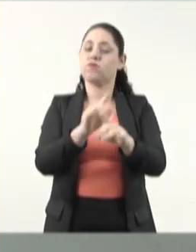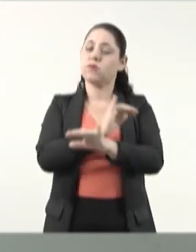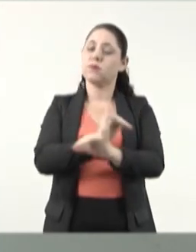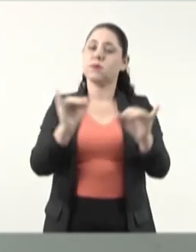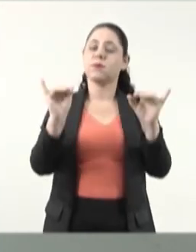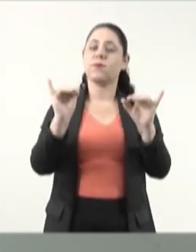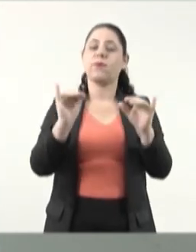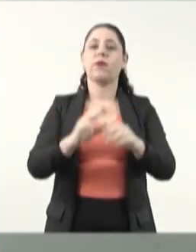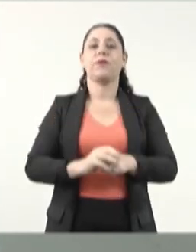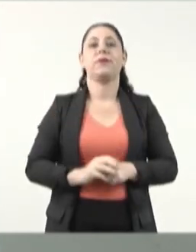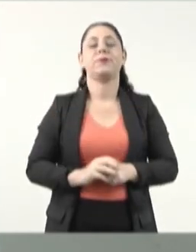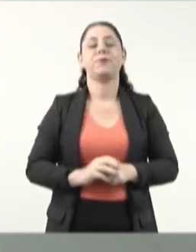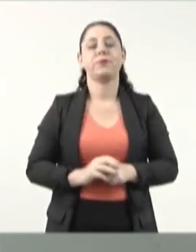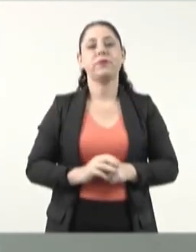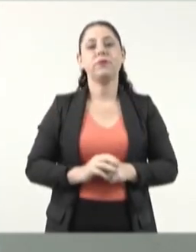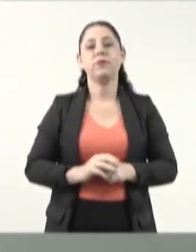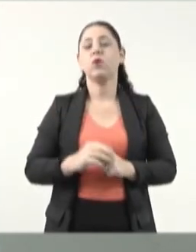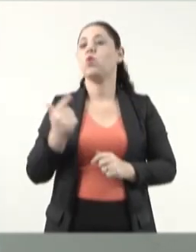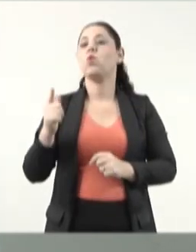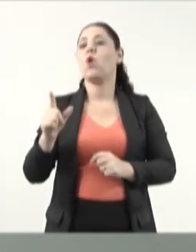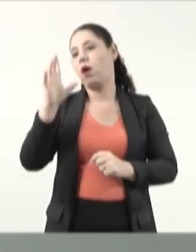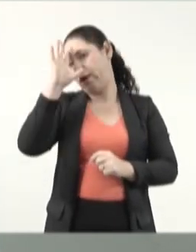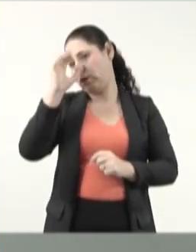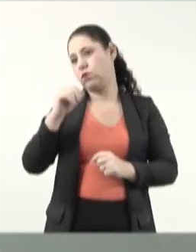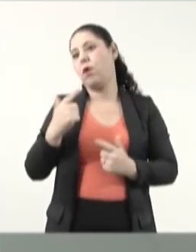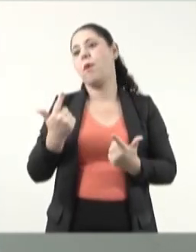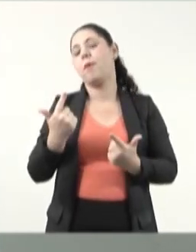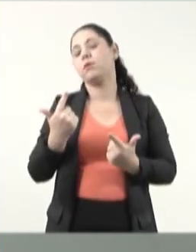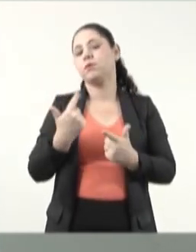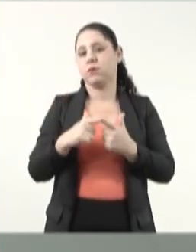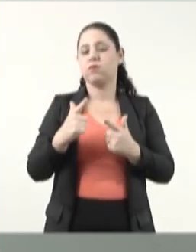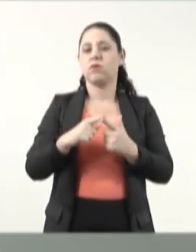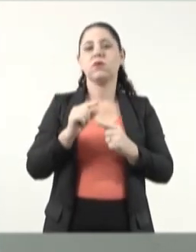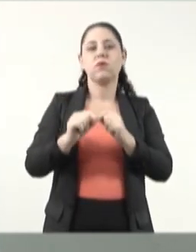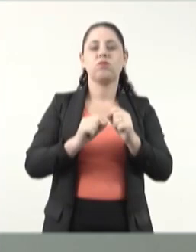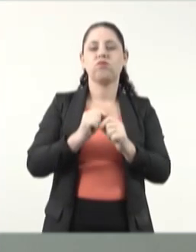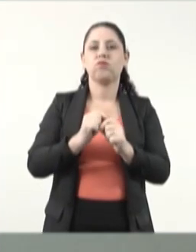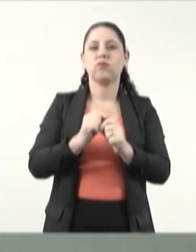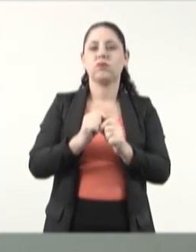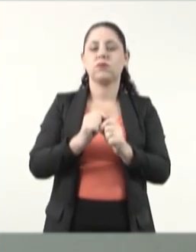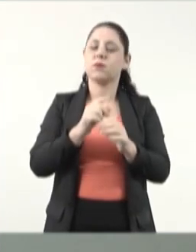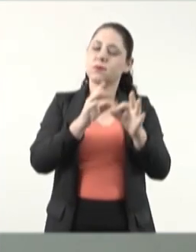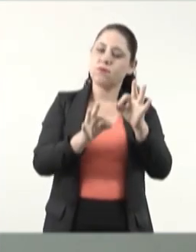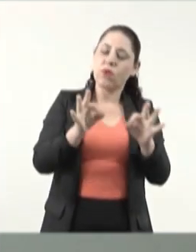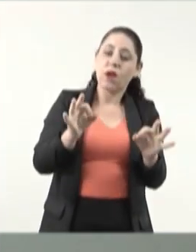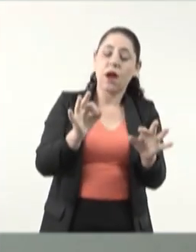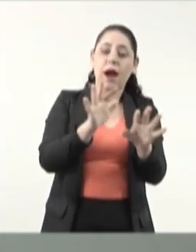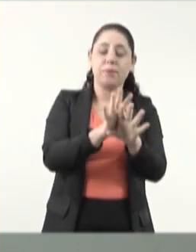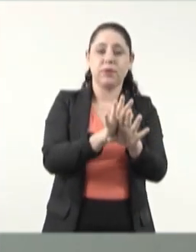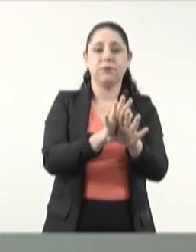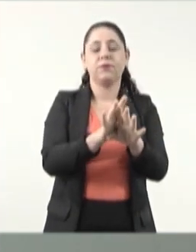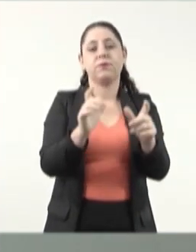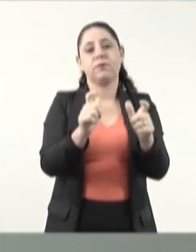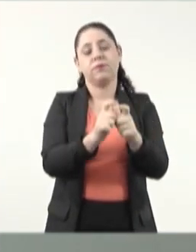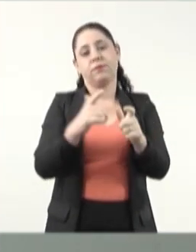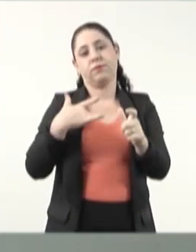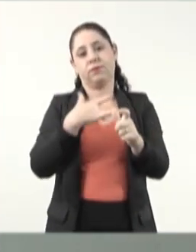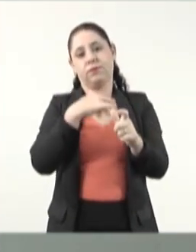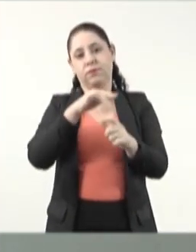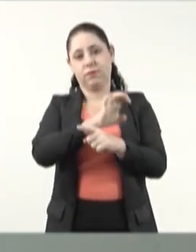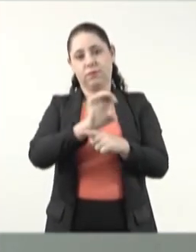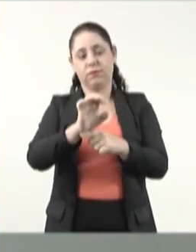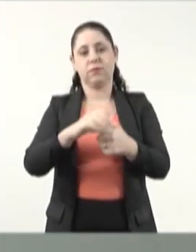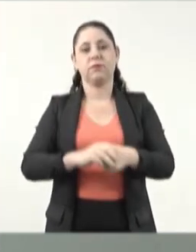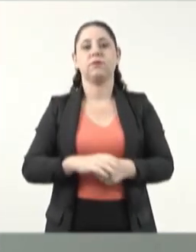informado sobre os próximos passos com relação a essa superação da judicialização da saúde aqui em Mato Grosso do